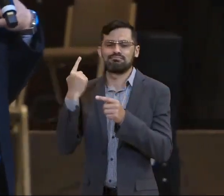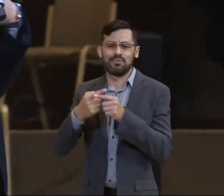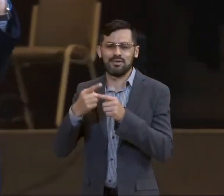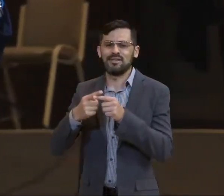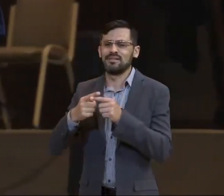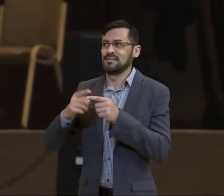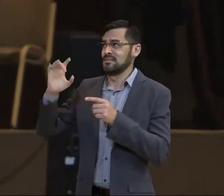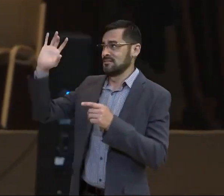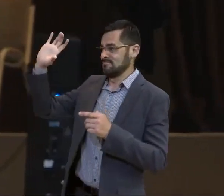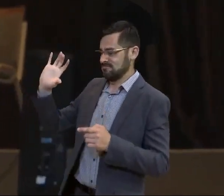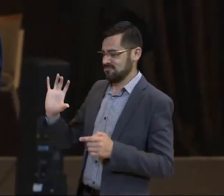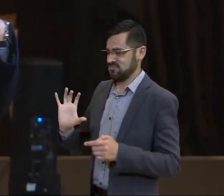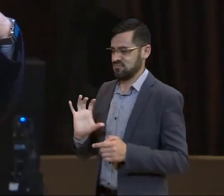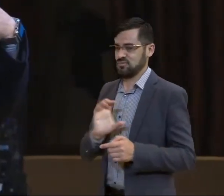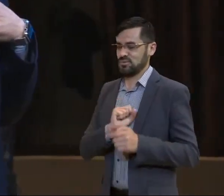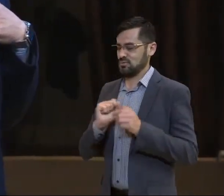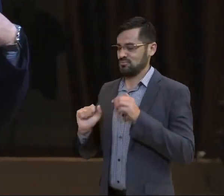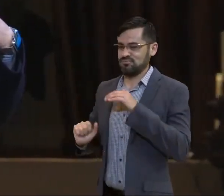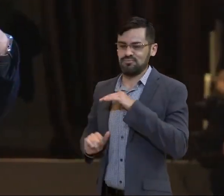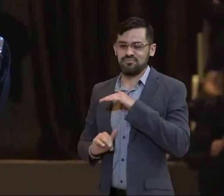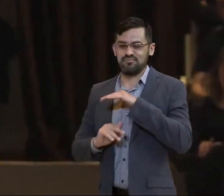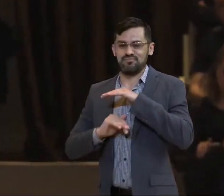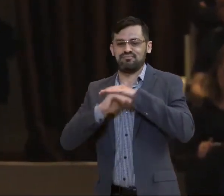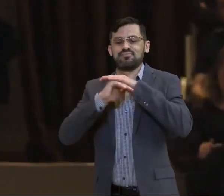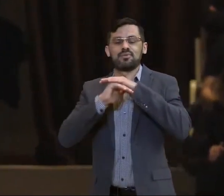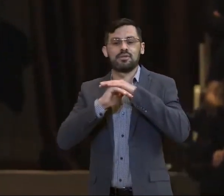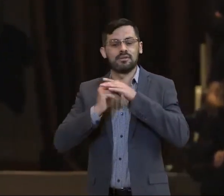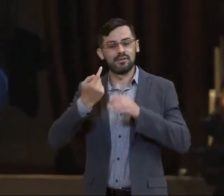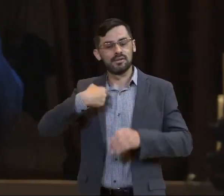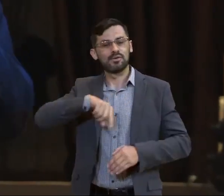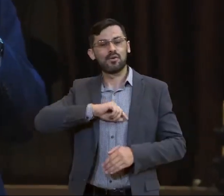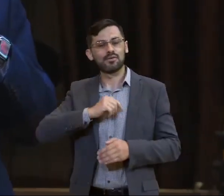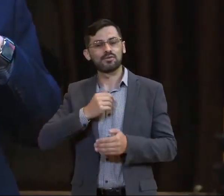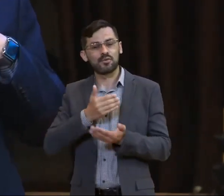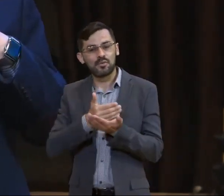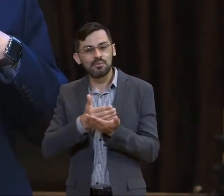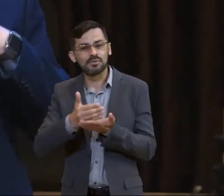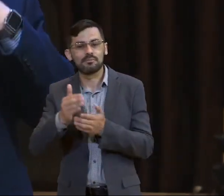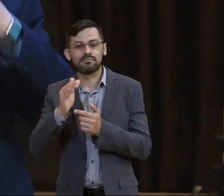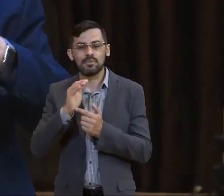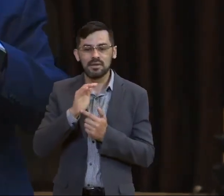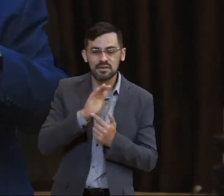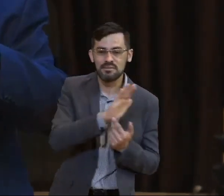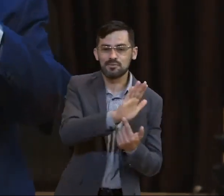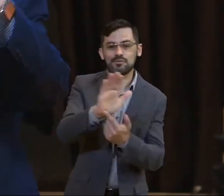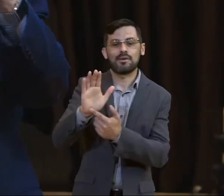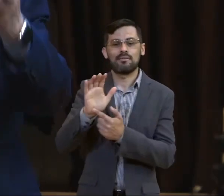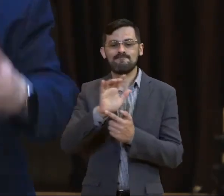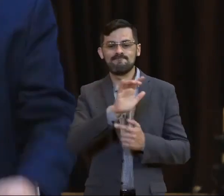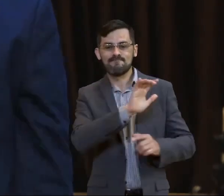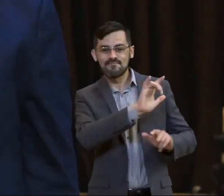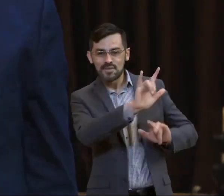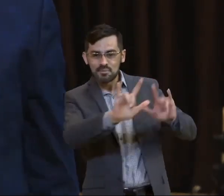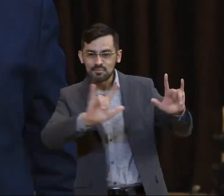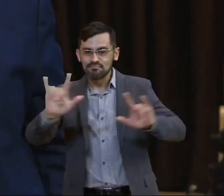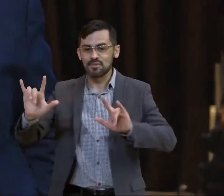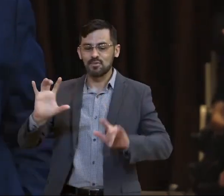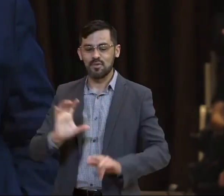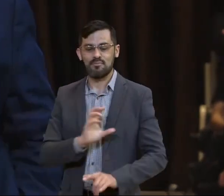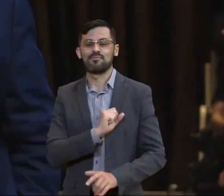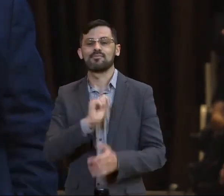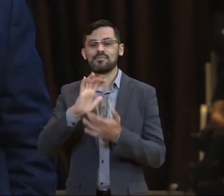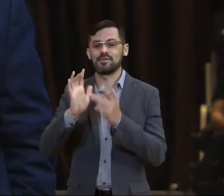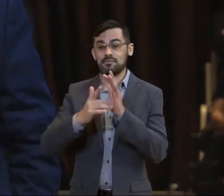Jesus nos conquistou. E aí a gente começa a falar desse amor de Jesus para outras